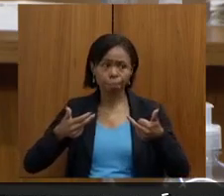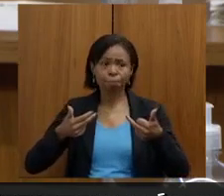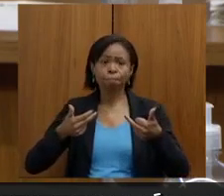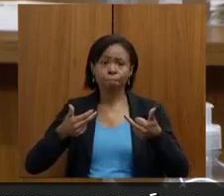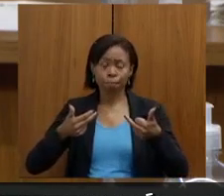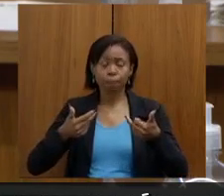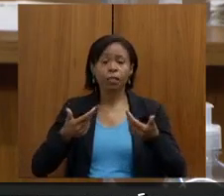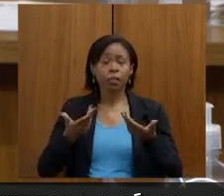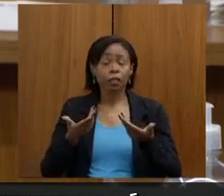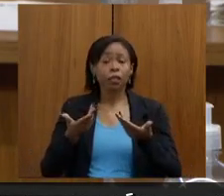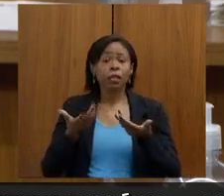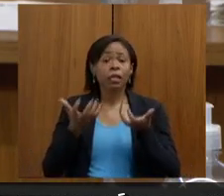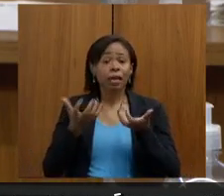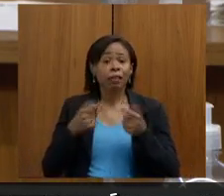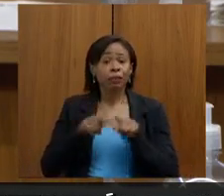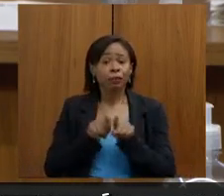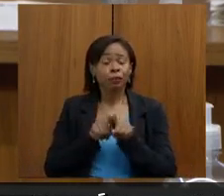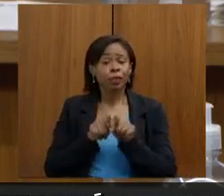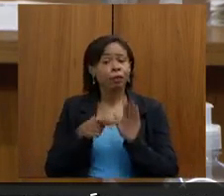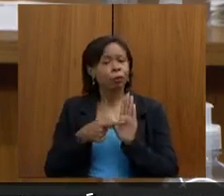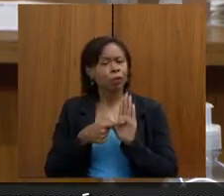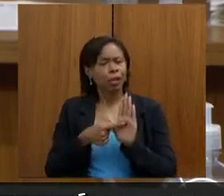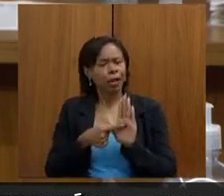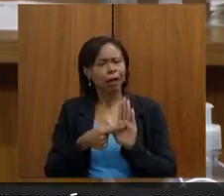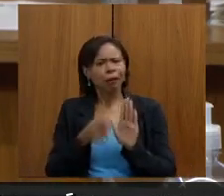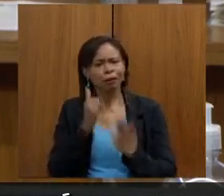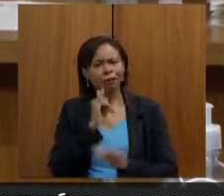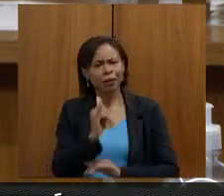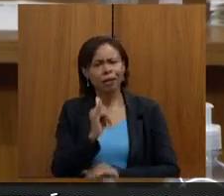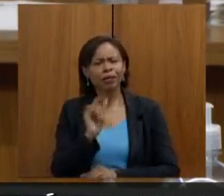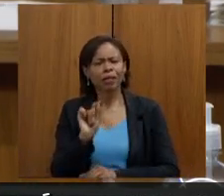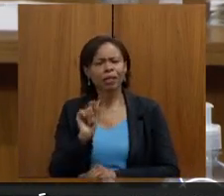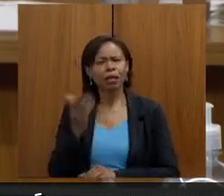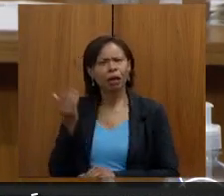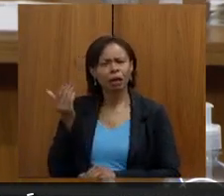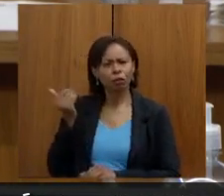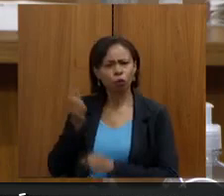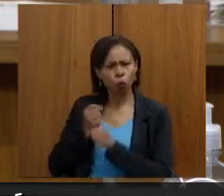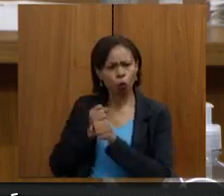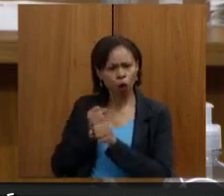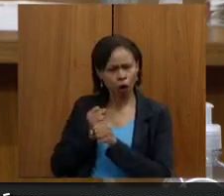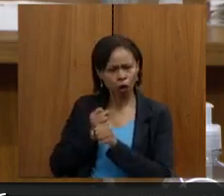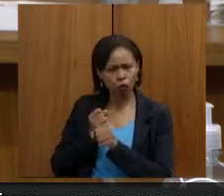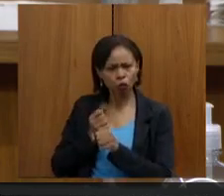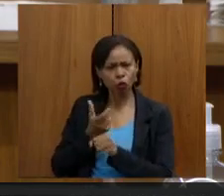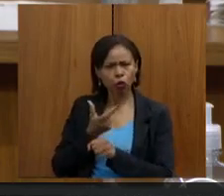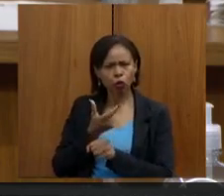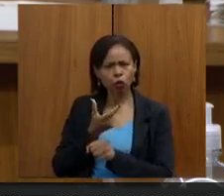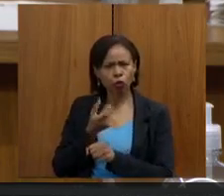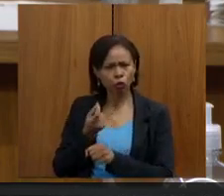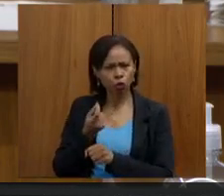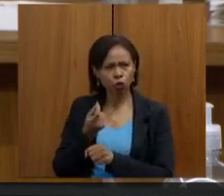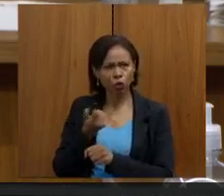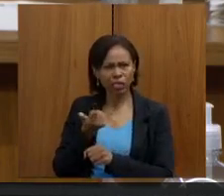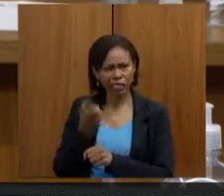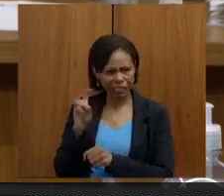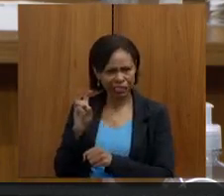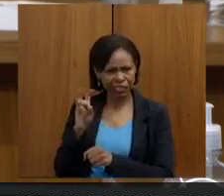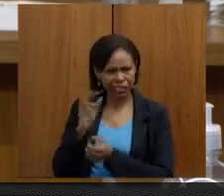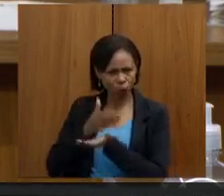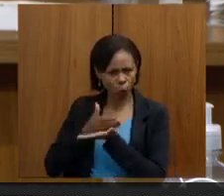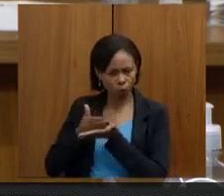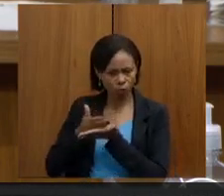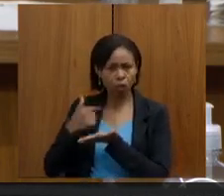gostaria aqui de fazer um registro tive aqui no início do ano de 2015